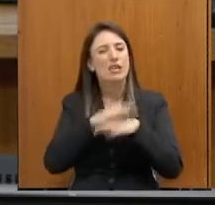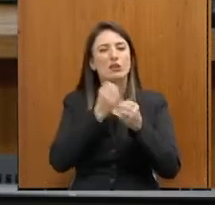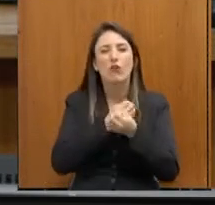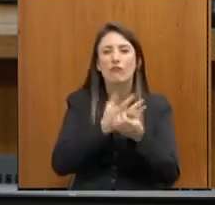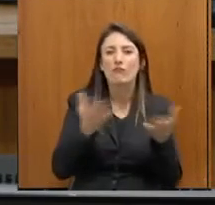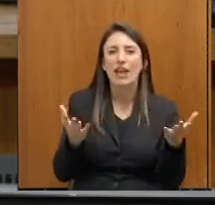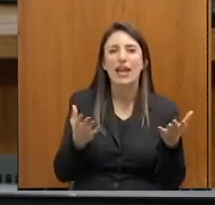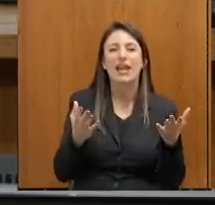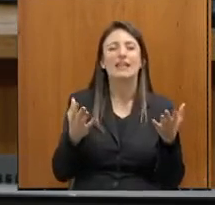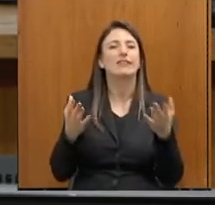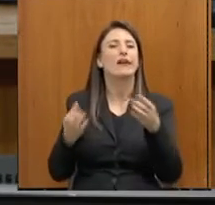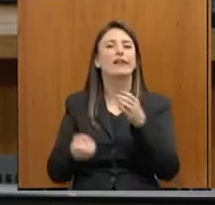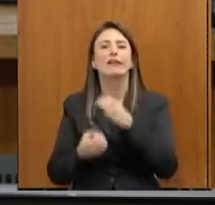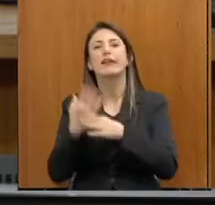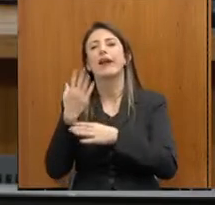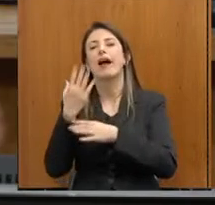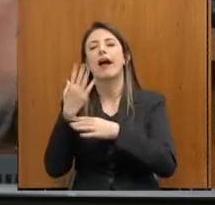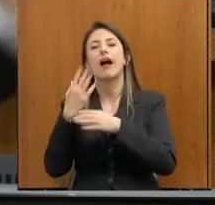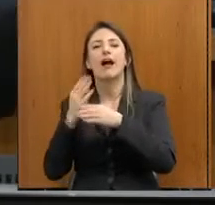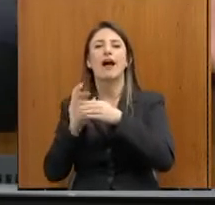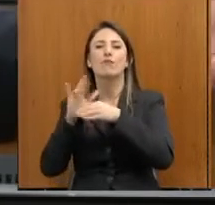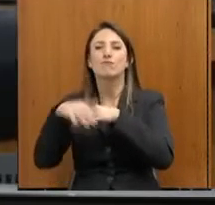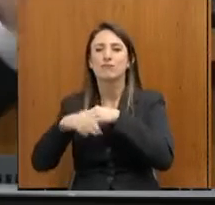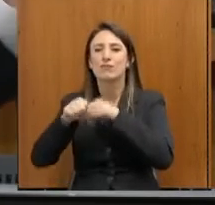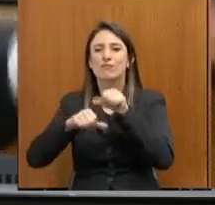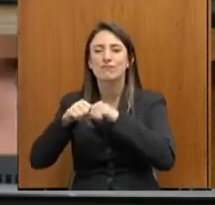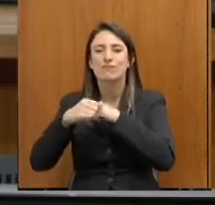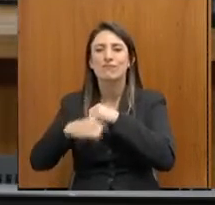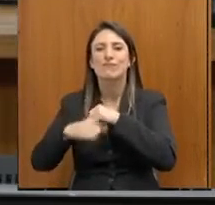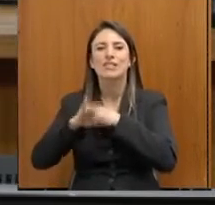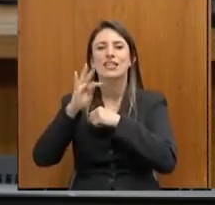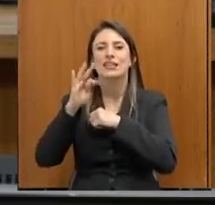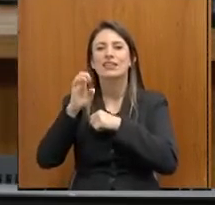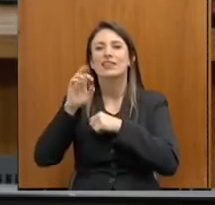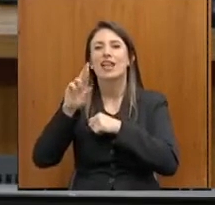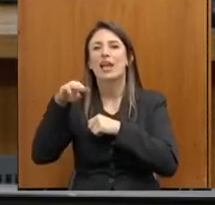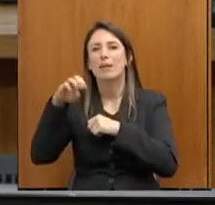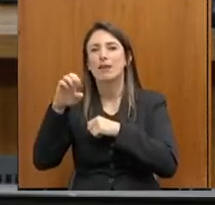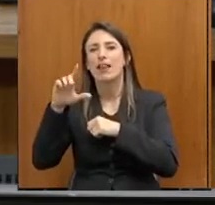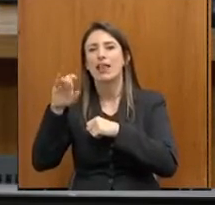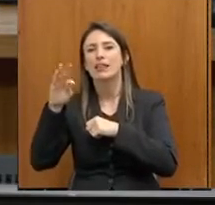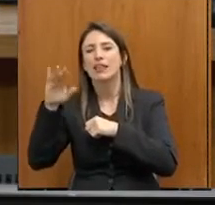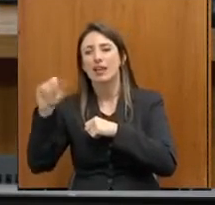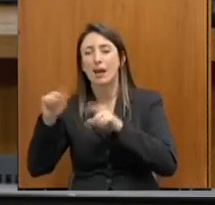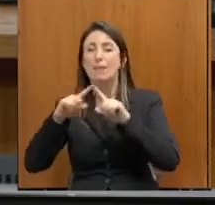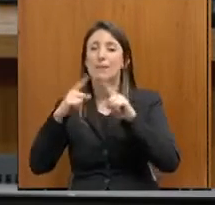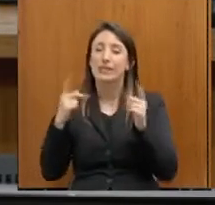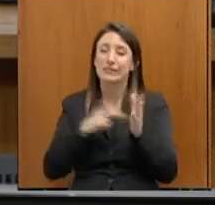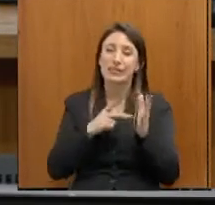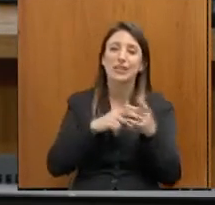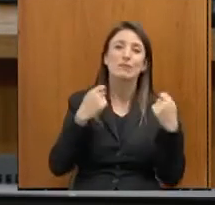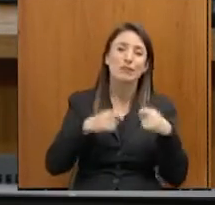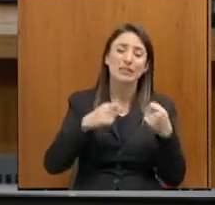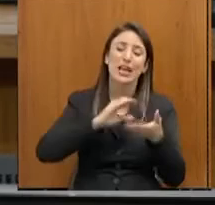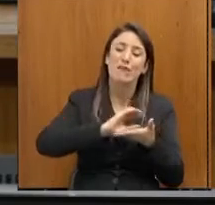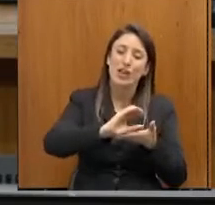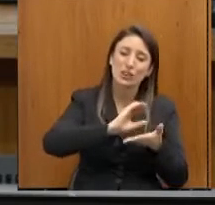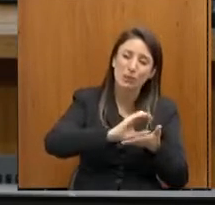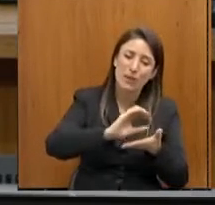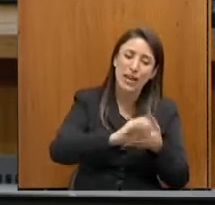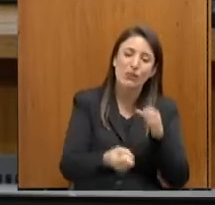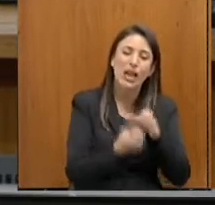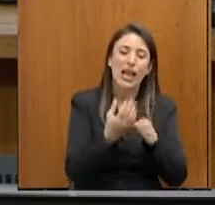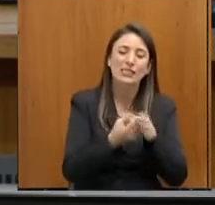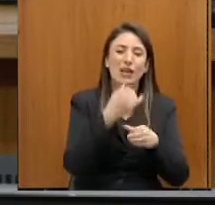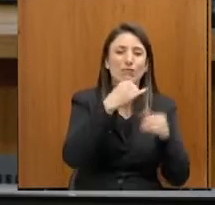de termelétricas mas no fundo nós só vamos resolver isso de fato investimos muito mais em geração é o que afirmei que está fazendo com seu